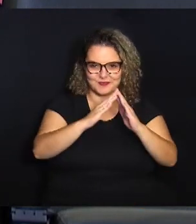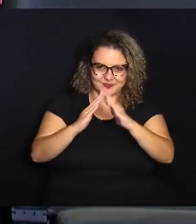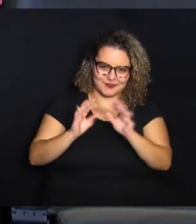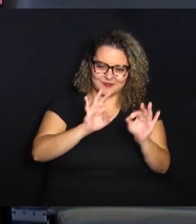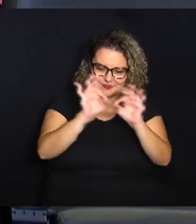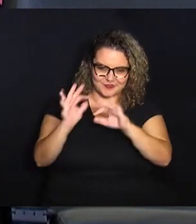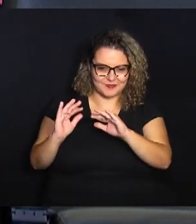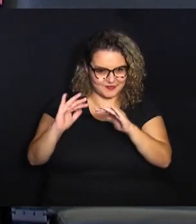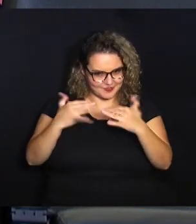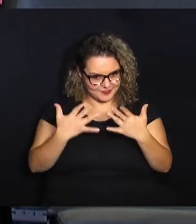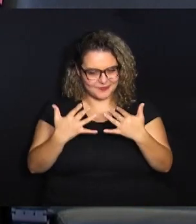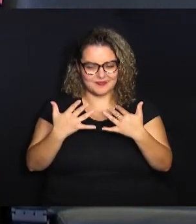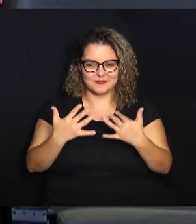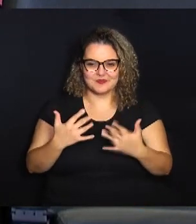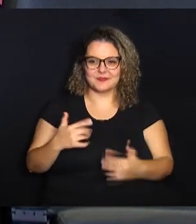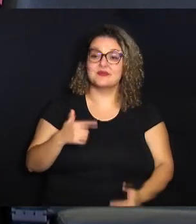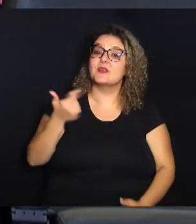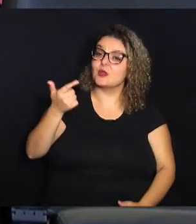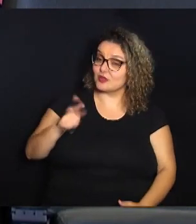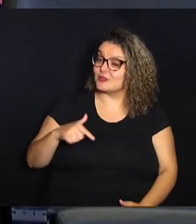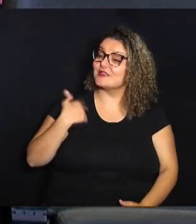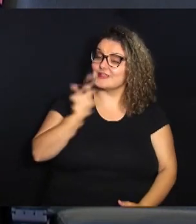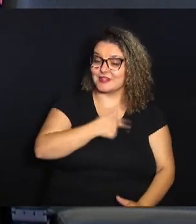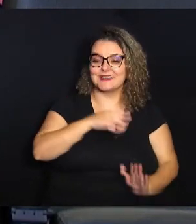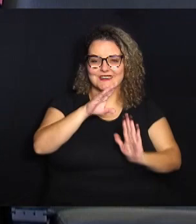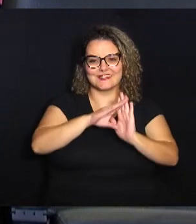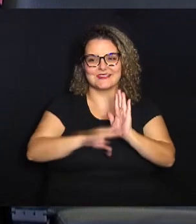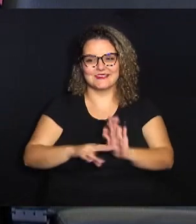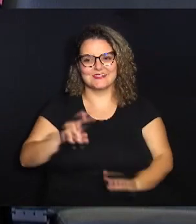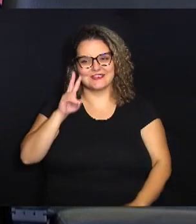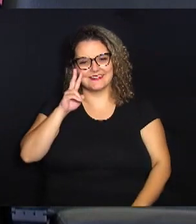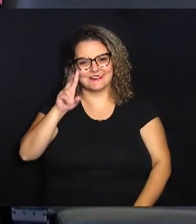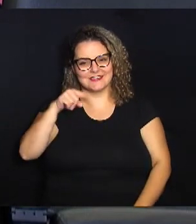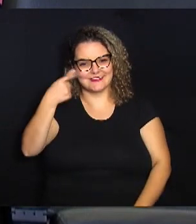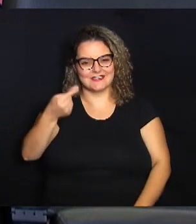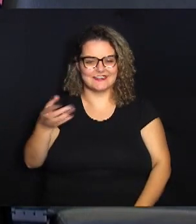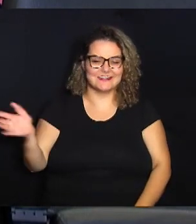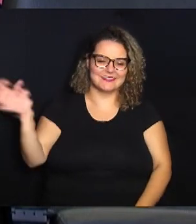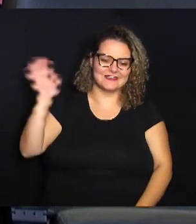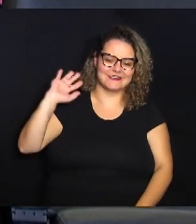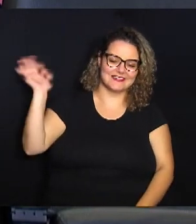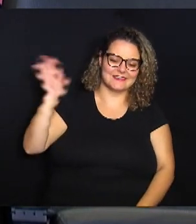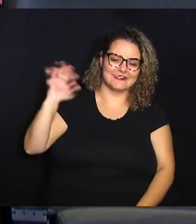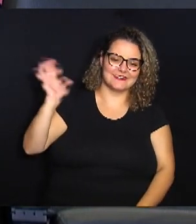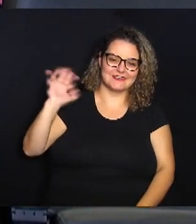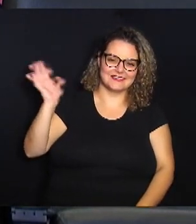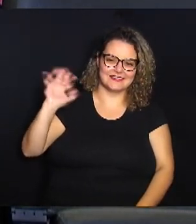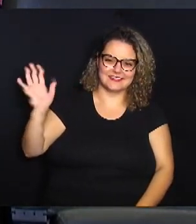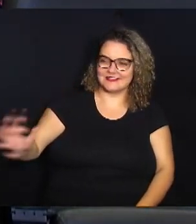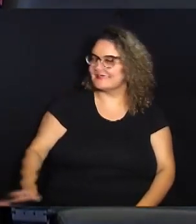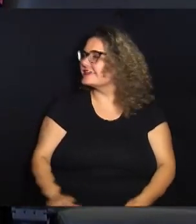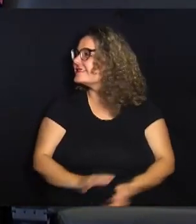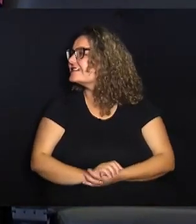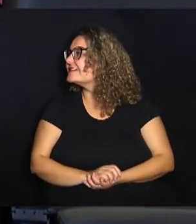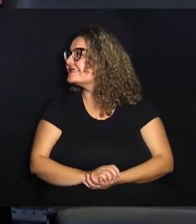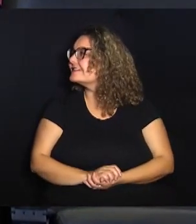companhia, pela sua audiência. Continue na nossa programação e até uma próxima oportunidade. Tchau, tchau.